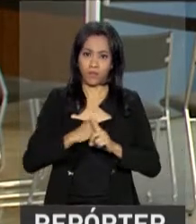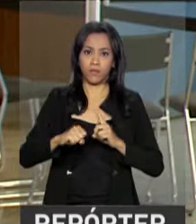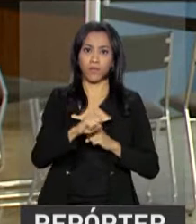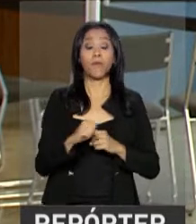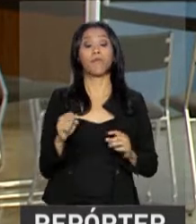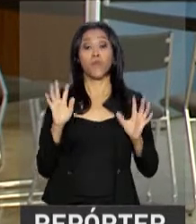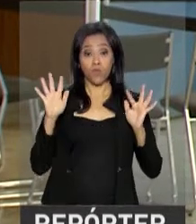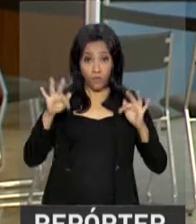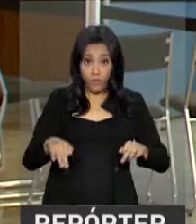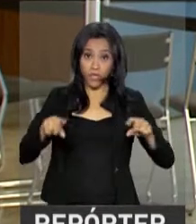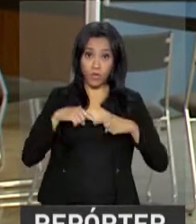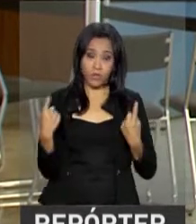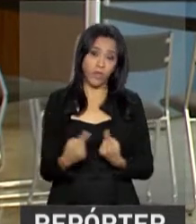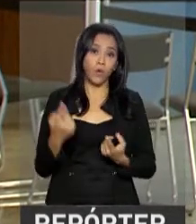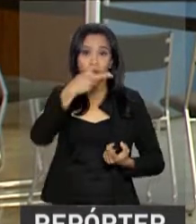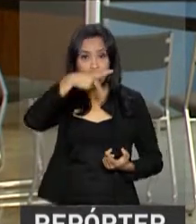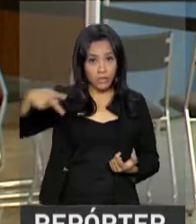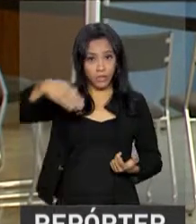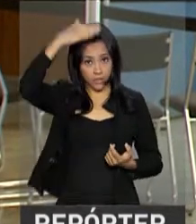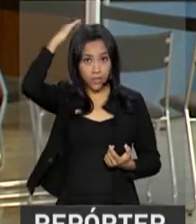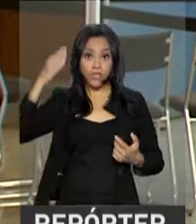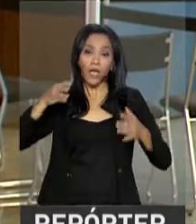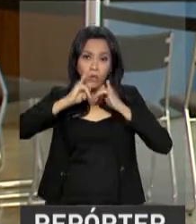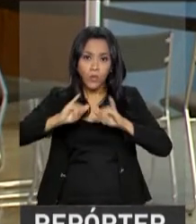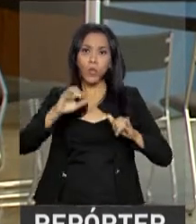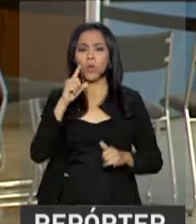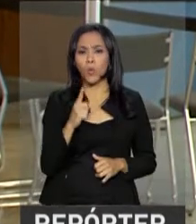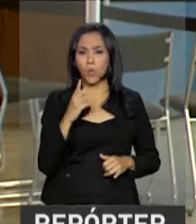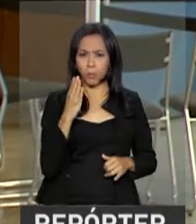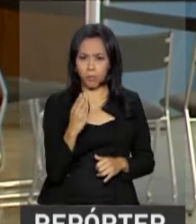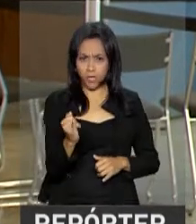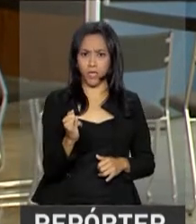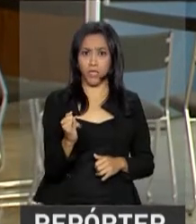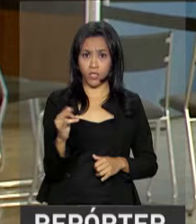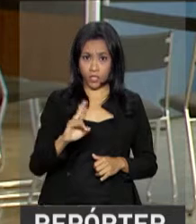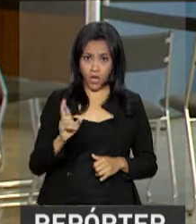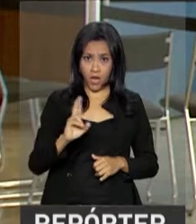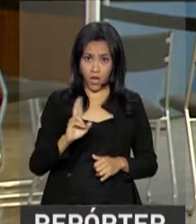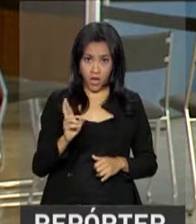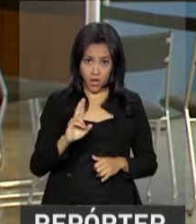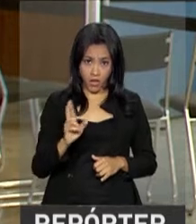do encontro, o presidente anunciou a liberação de R$ 1 bilhão para a